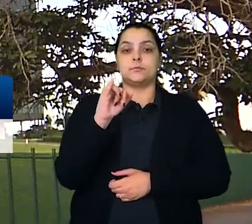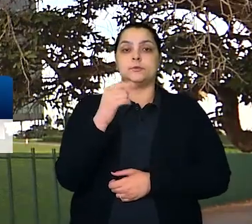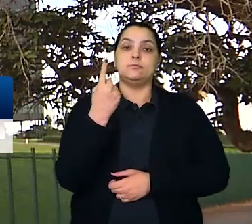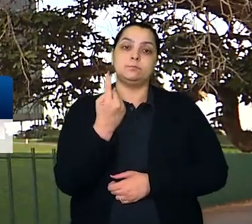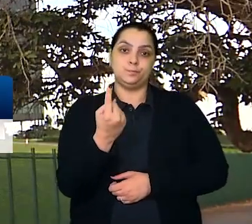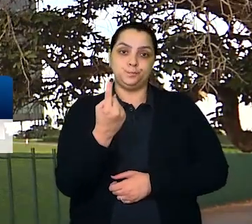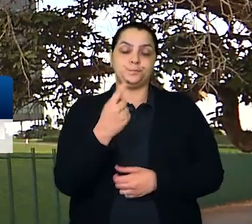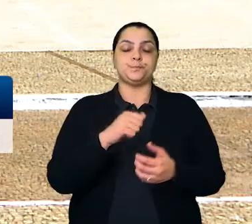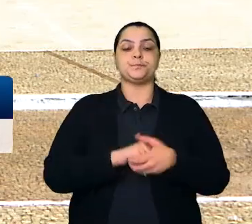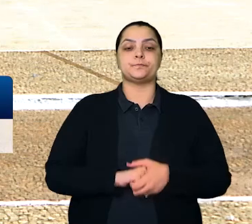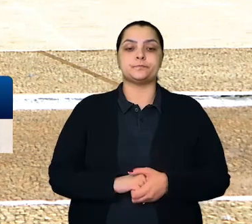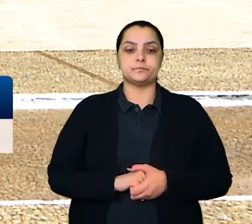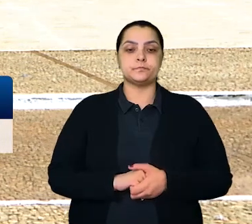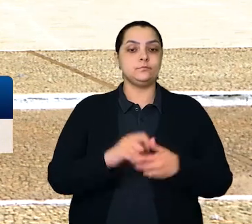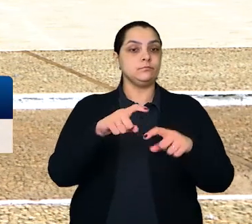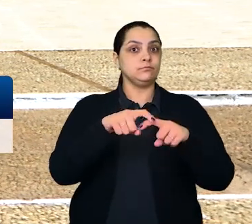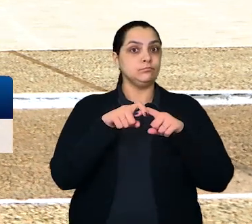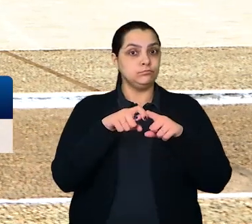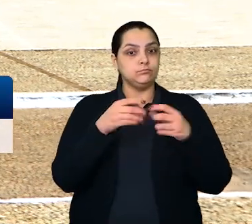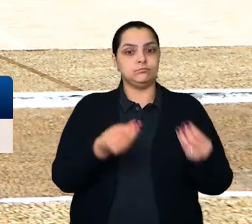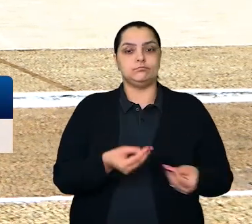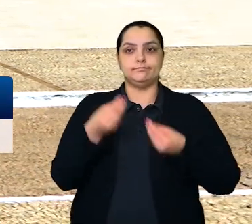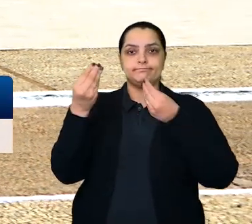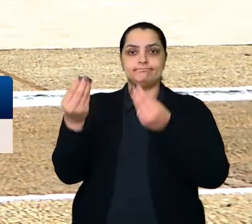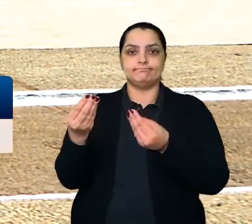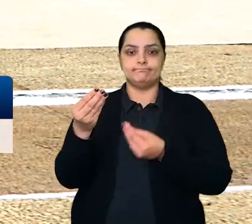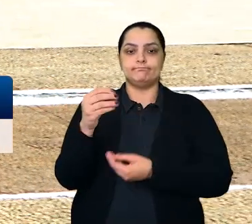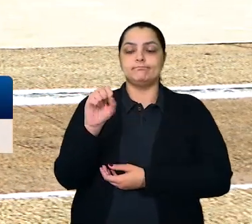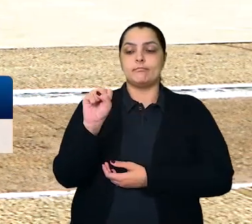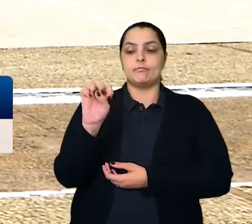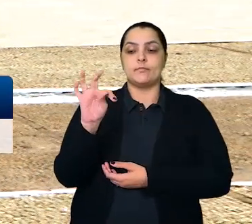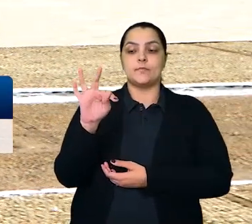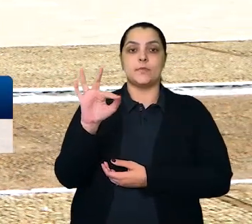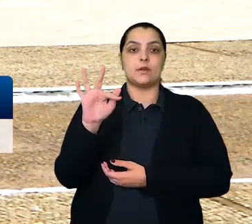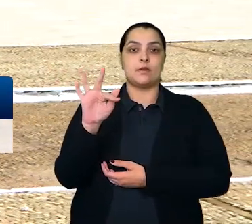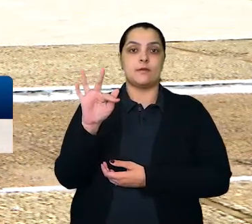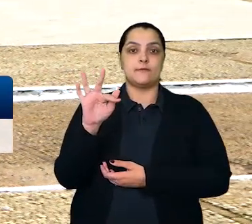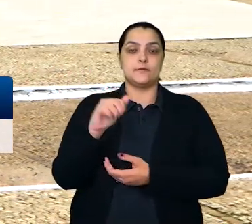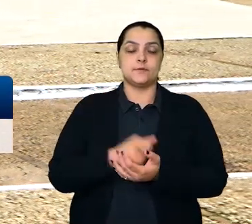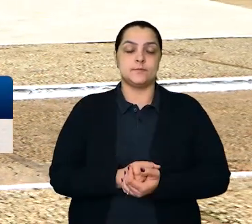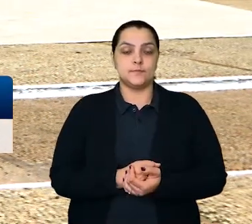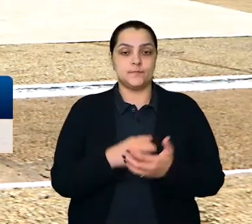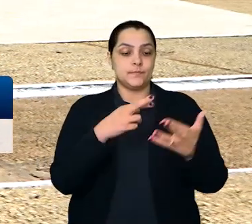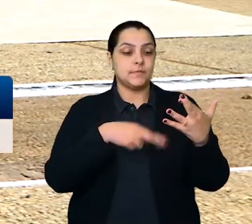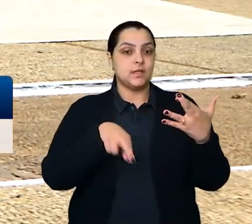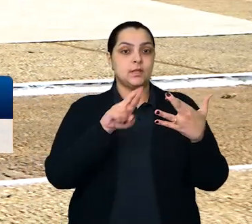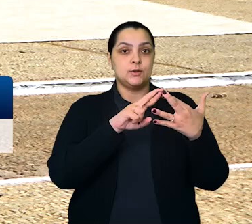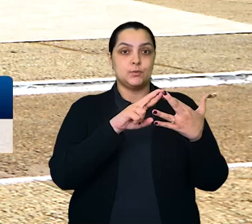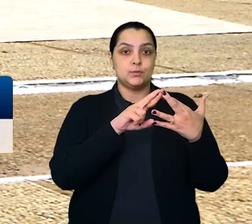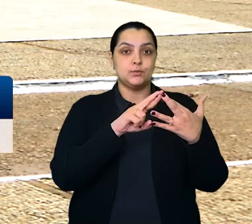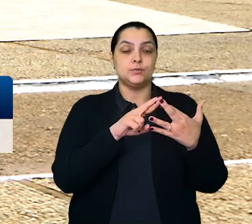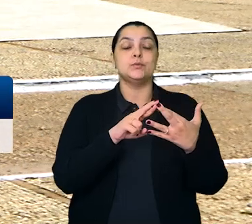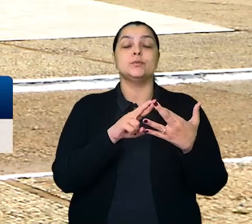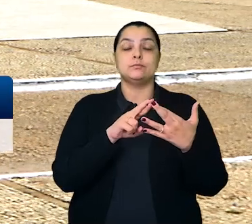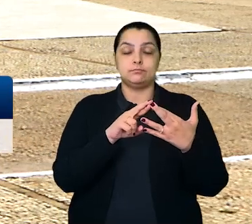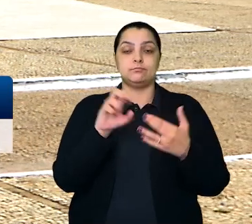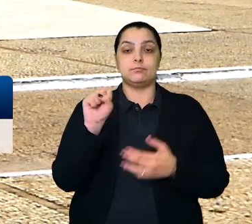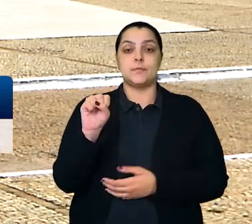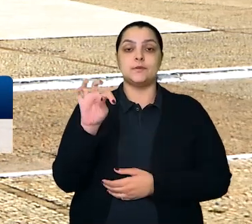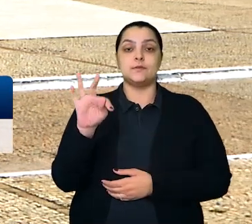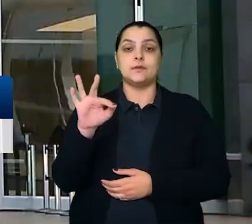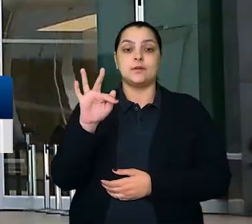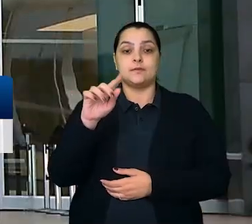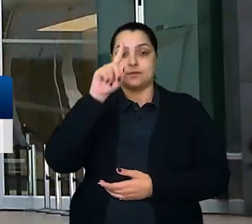Dissídios Individuais. Com isso, o caso foi levado ao Supremo Tribunal Federal. Em recurso extraordinário, o